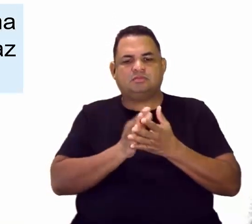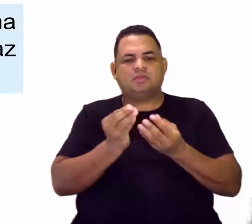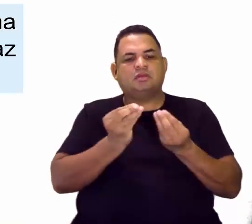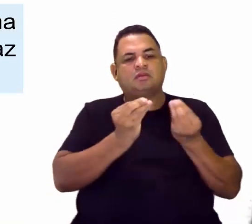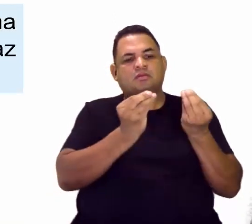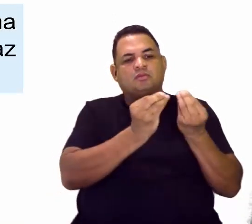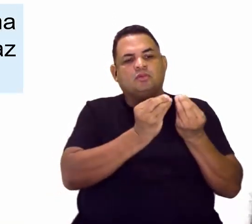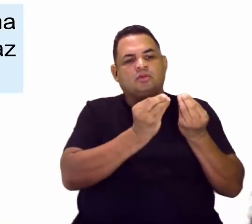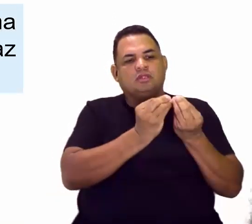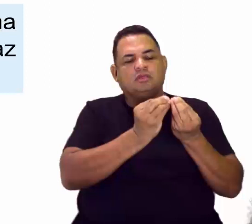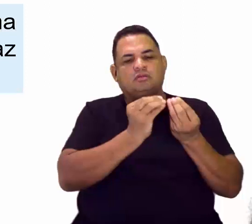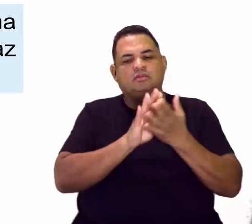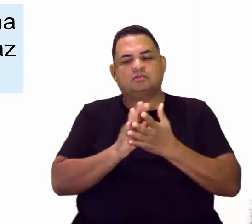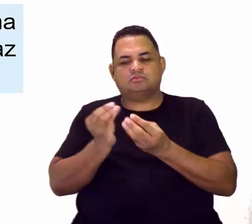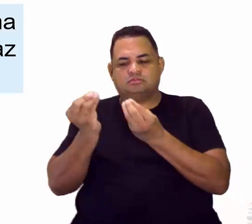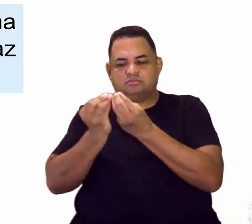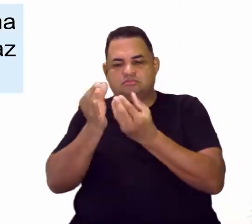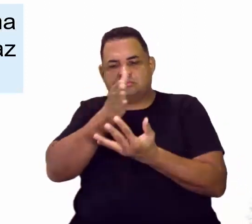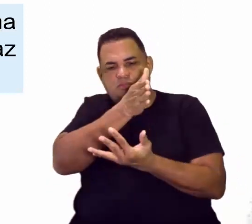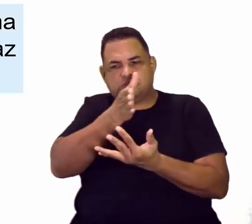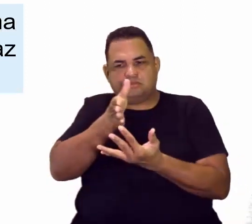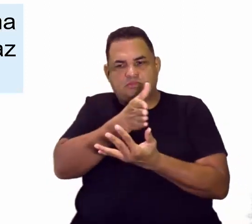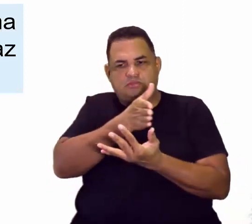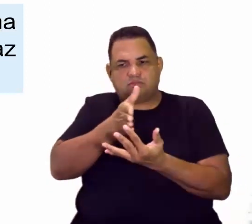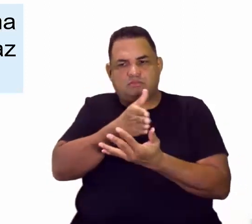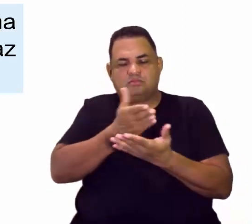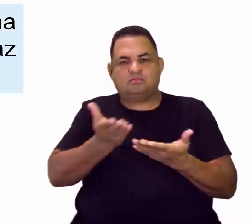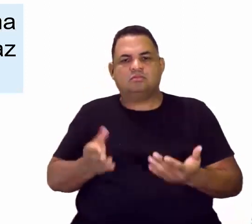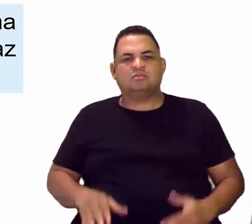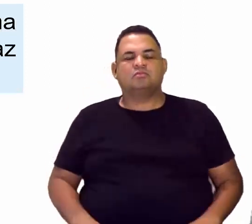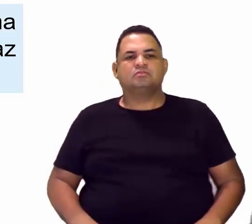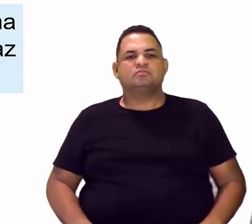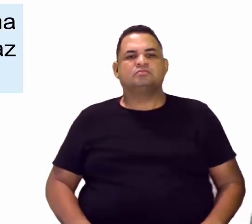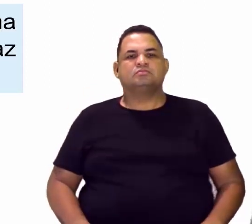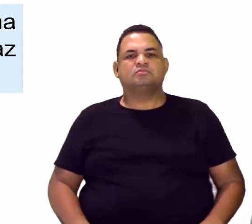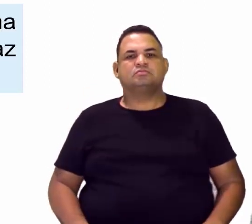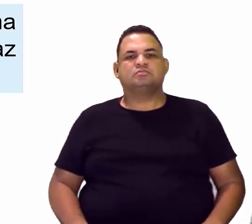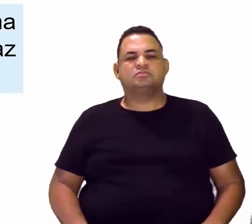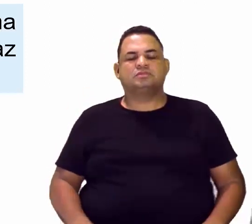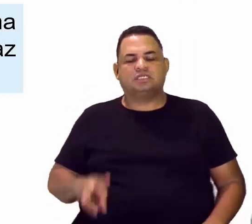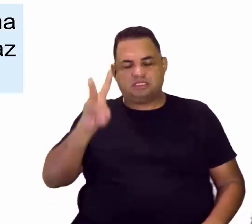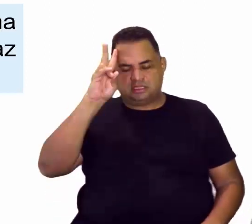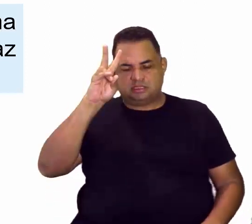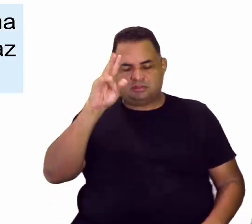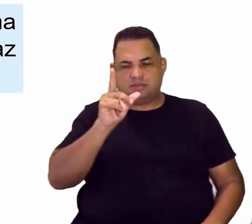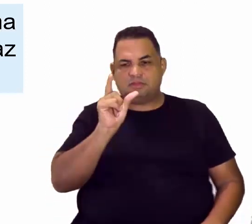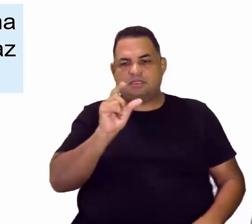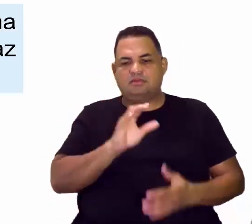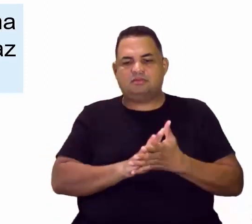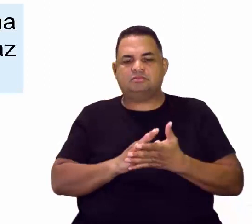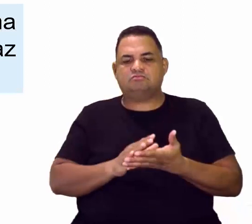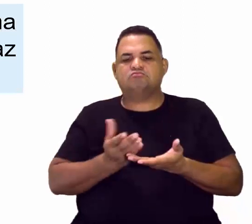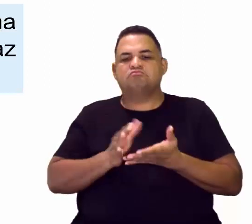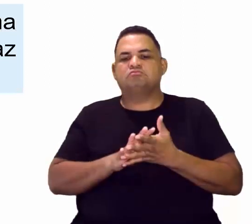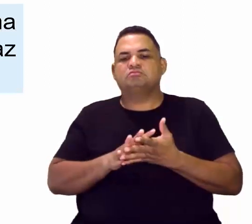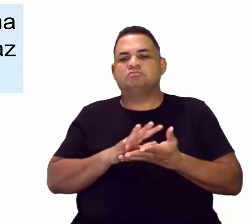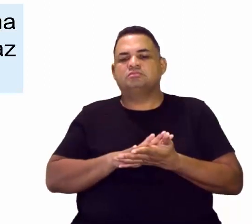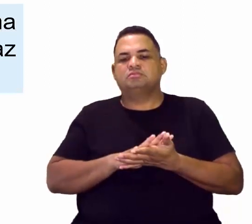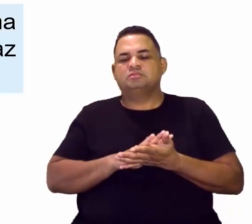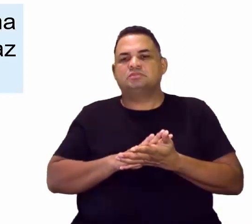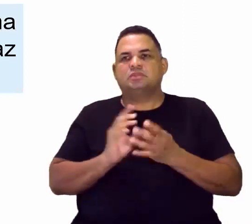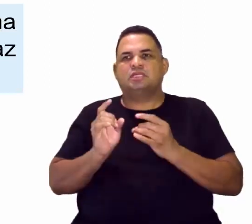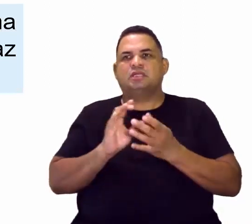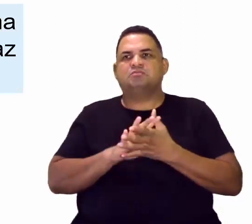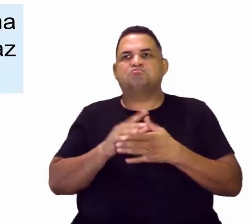e outra molécula. Vocês lembram da expressão internacional? É entre as nações. Então, quando eu